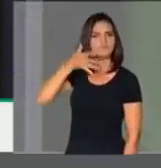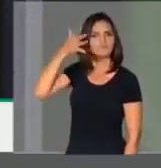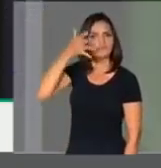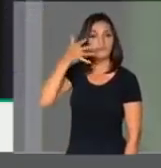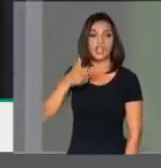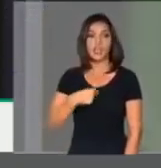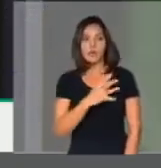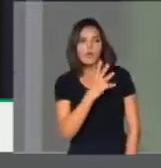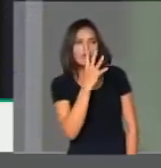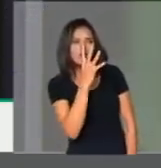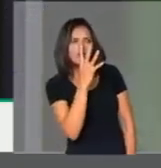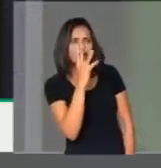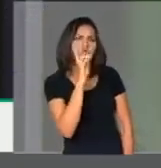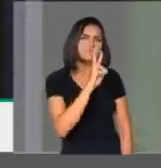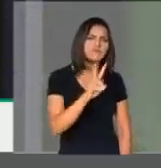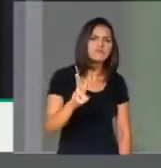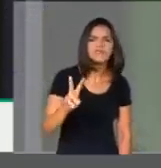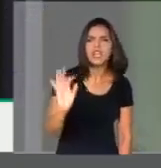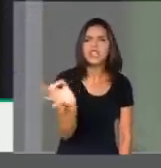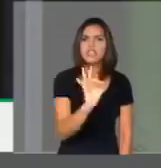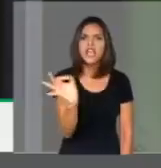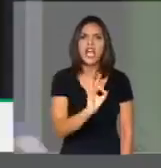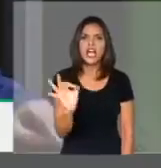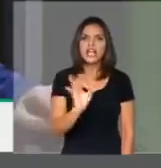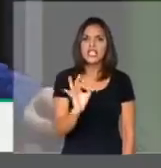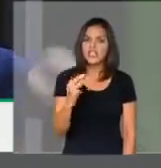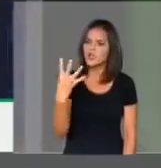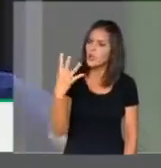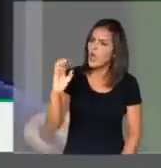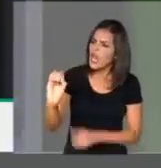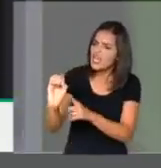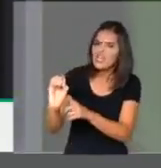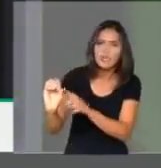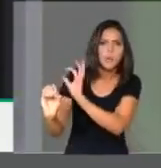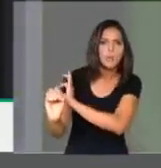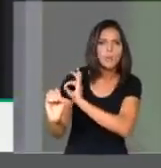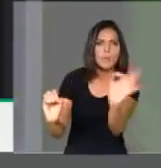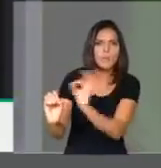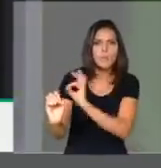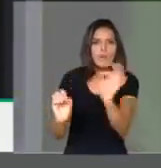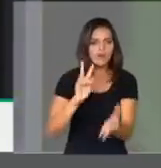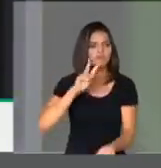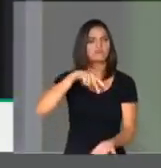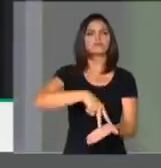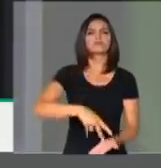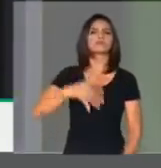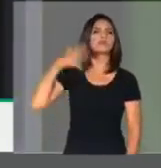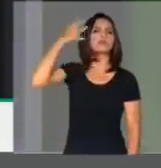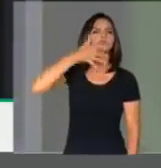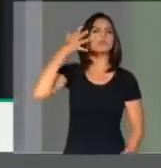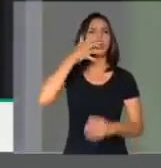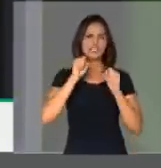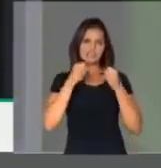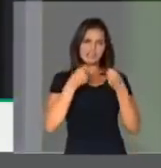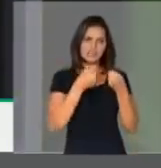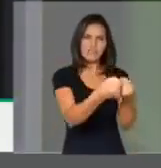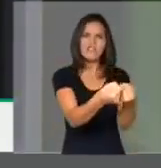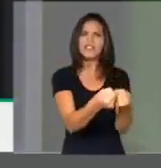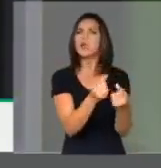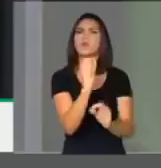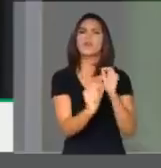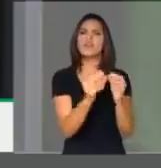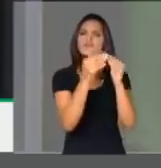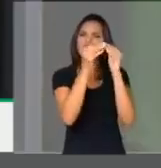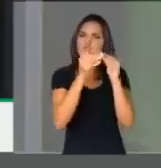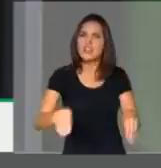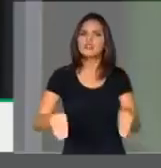ouvido, nenhum foi aos microfones para defender esse desmonte da Previdência